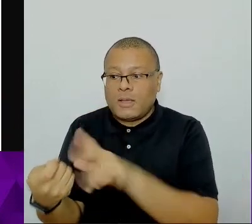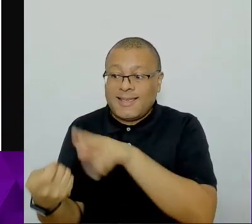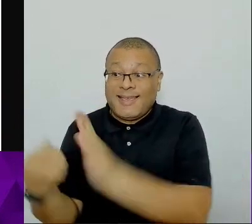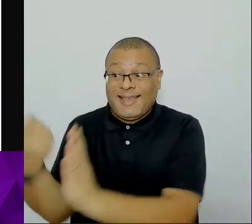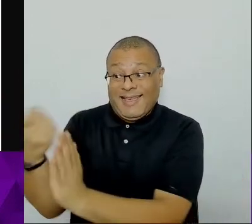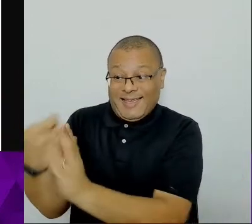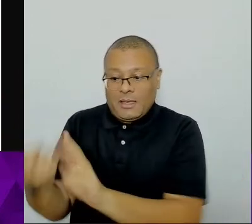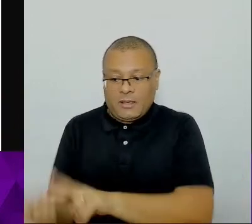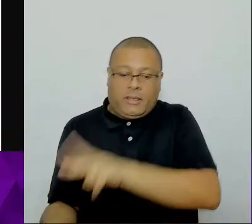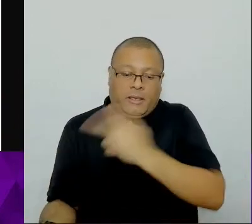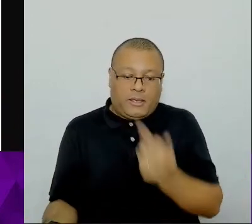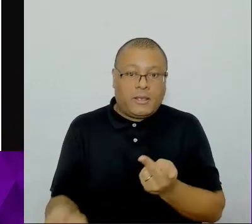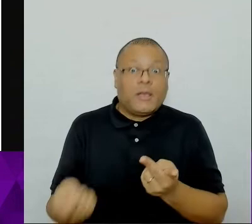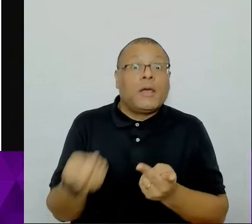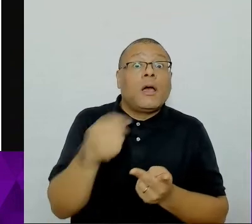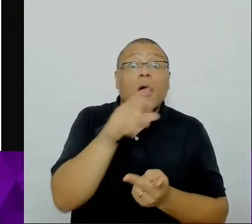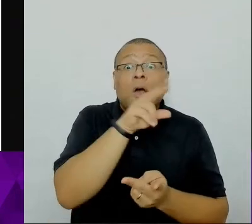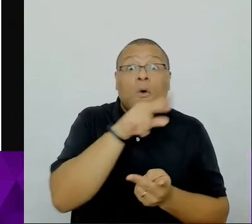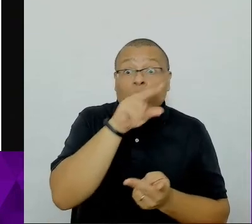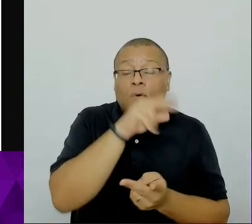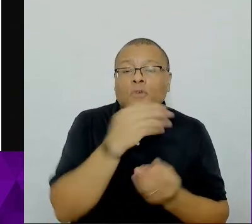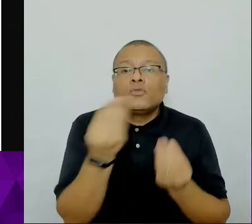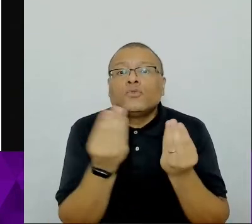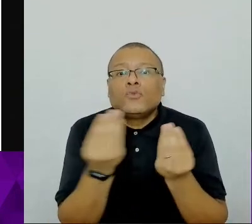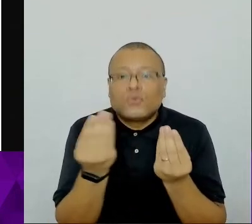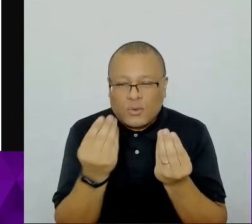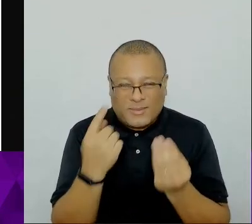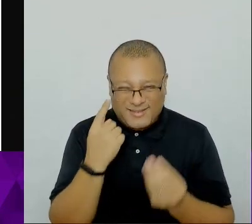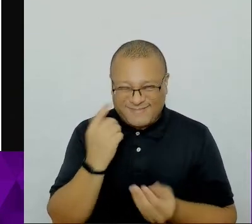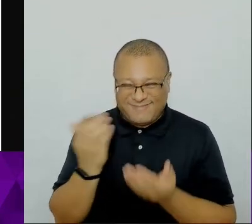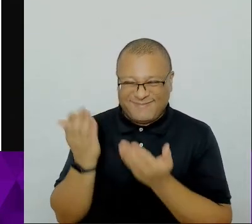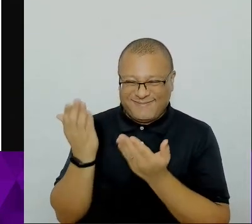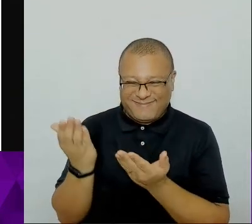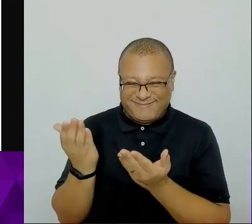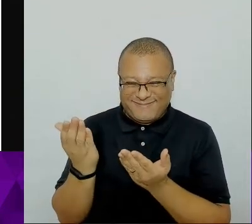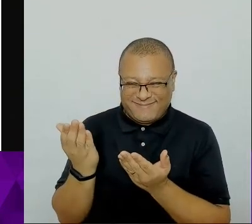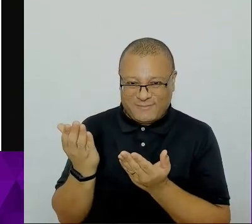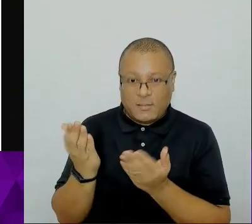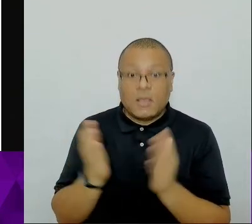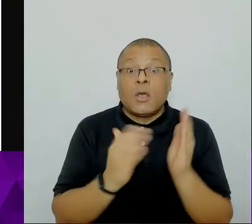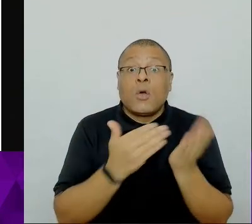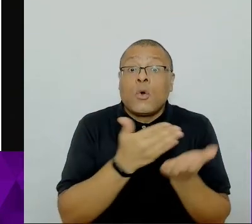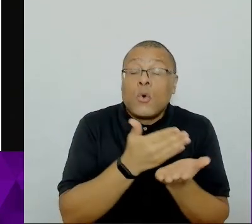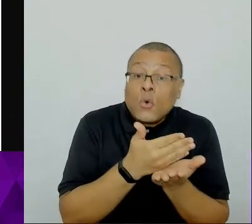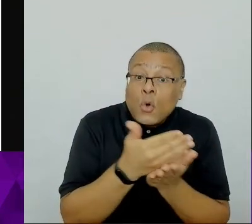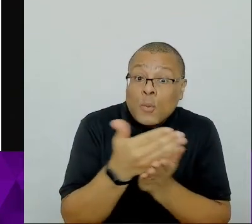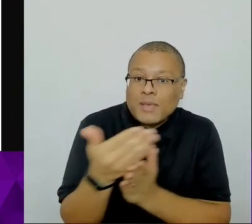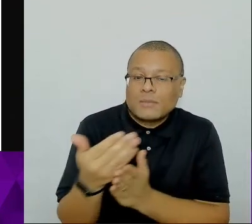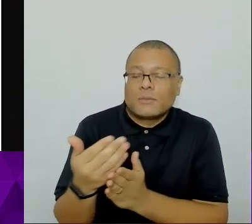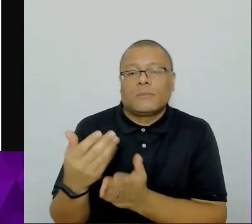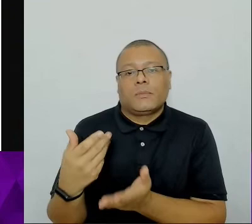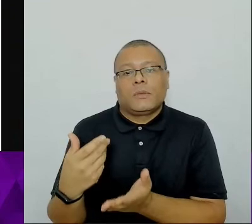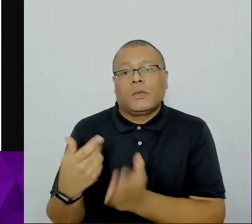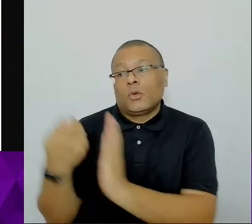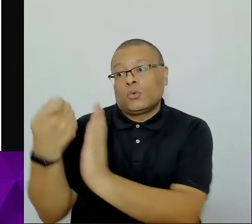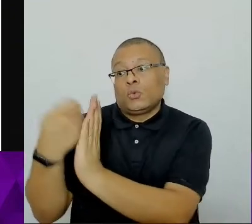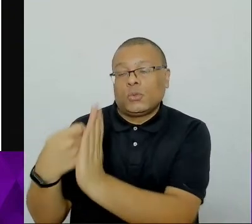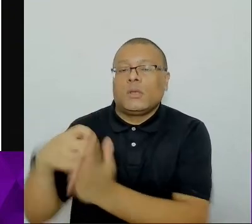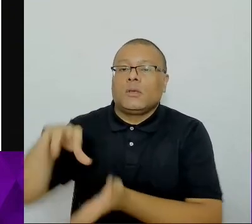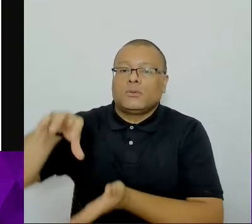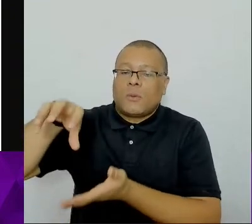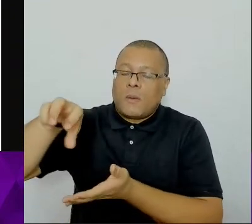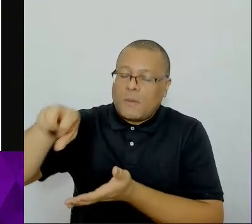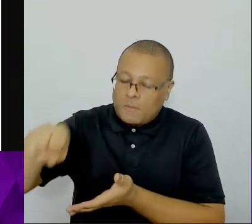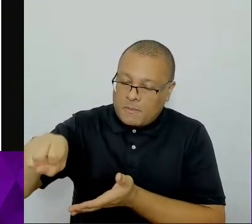como que funciona esse pipeline, né? Desde a parte de aquisição desse texto, a